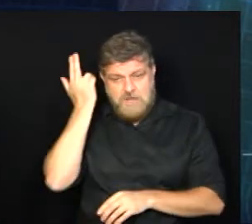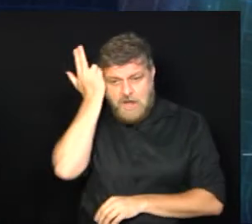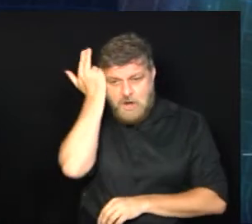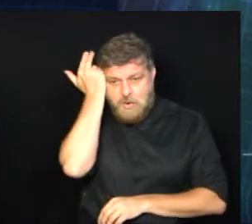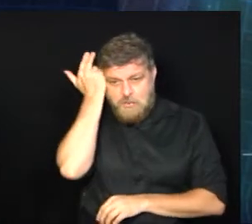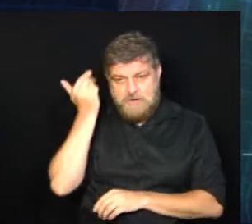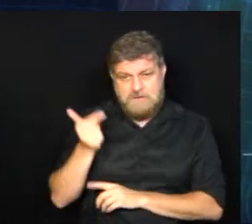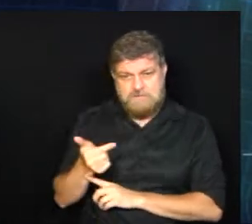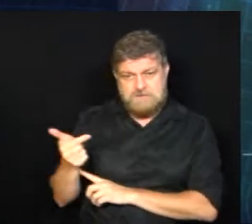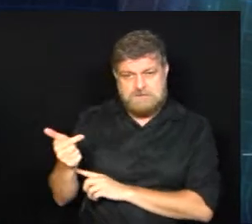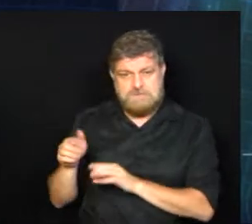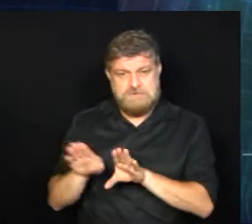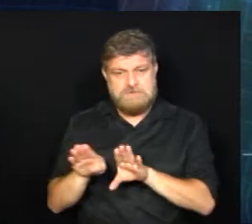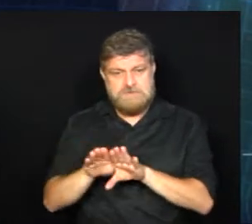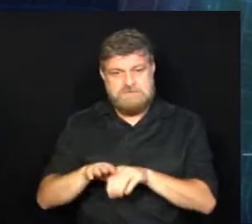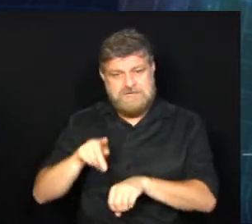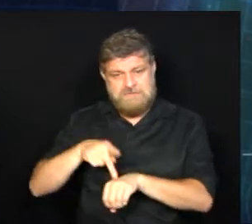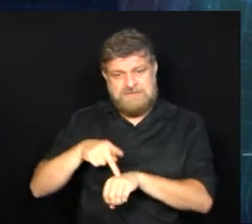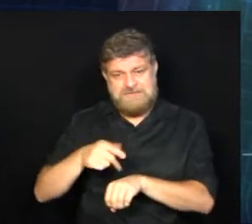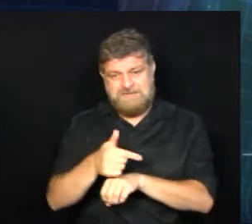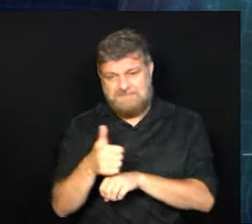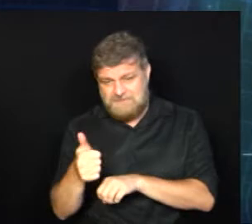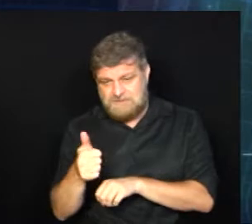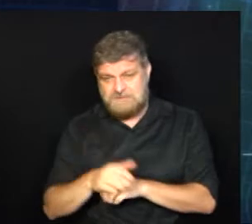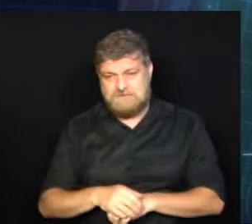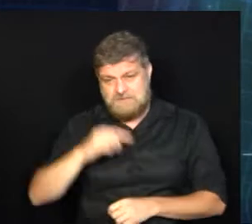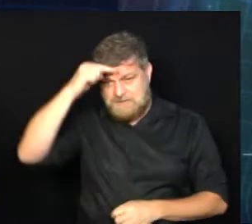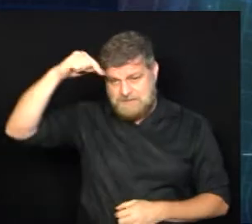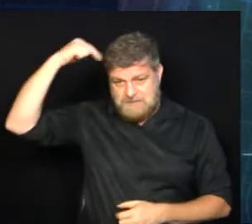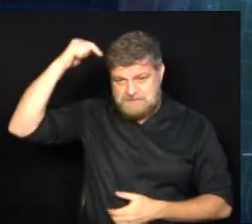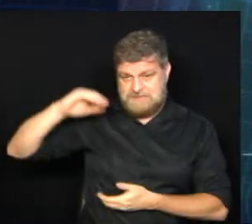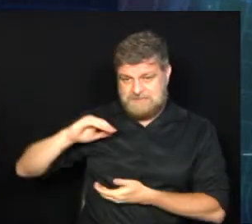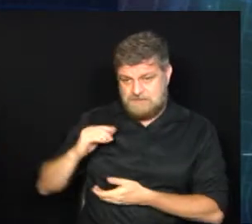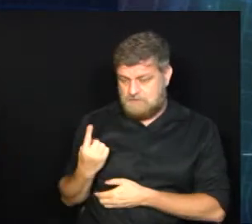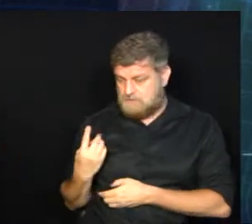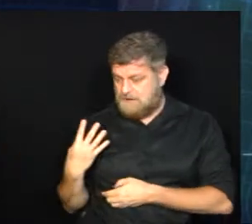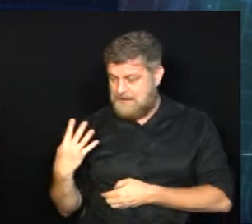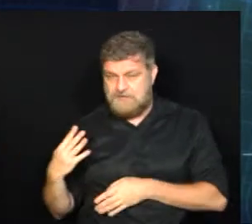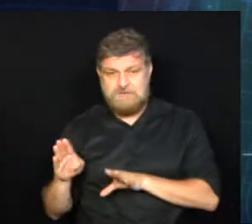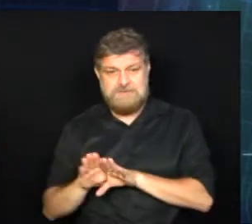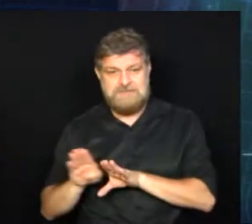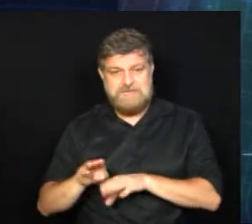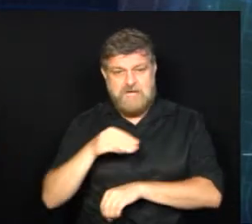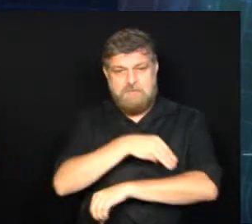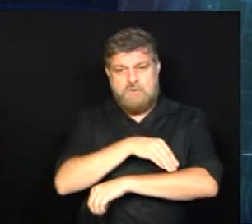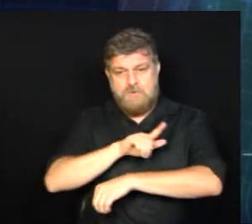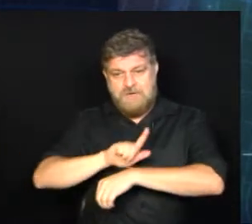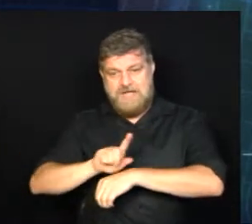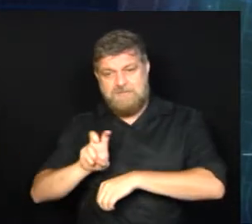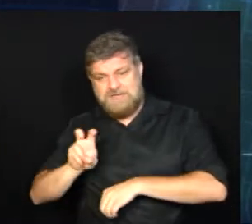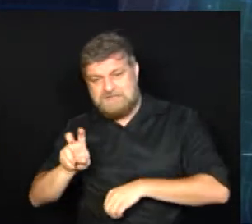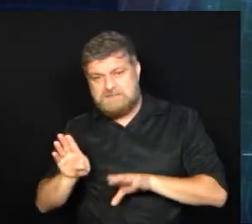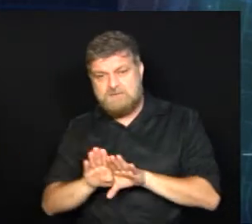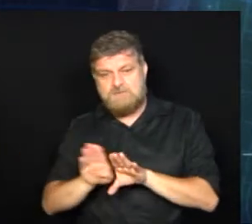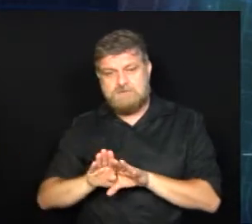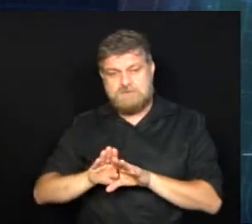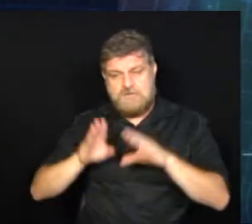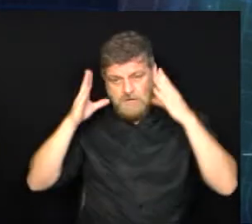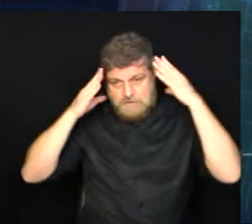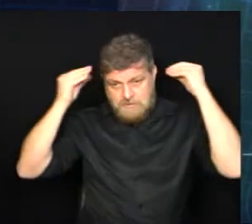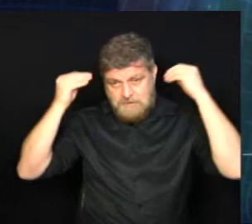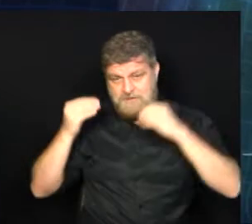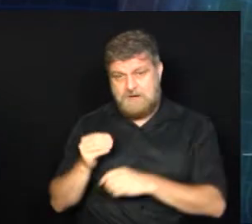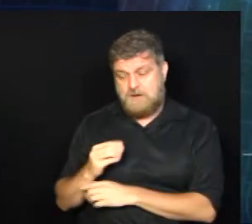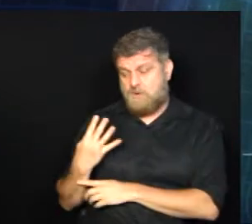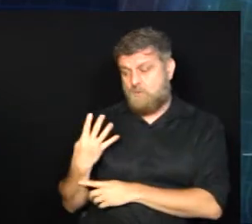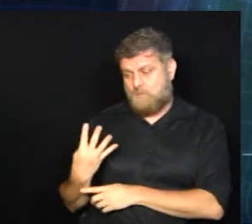22, Pedreira 21, Santo Antônio de Posse 14, Morungaba 5 e Olambra 4 óbitos. Gabriel.